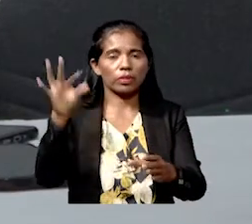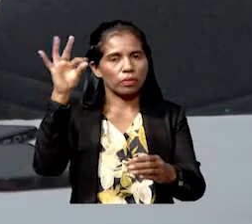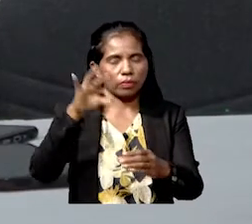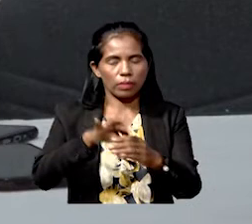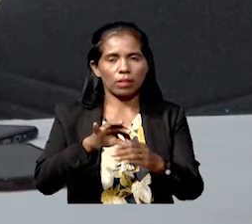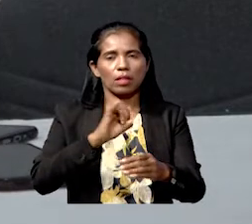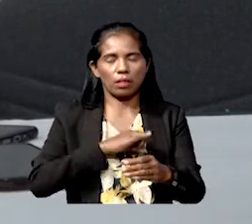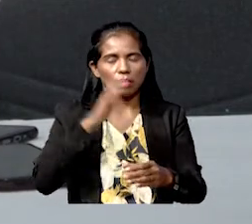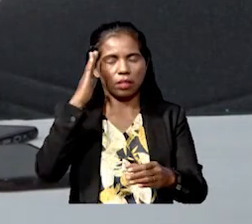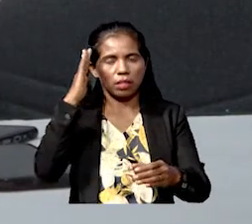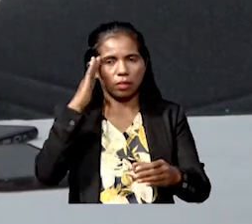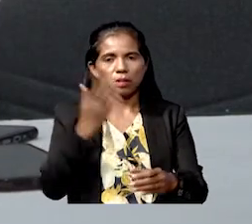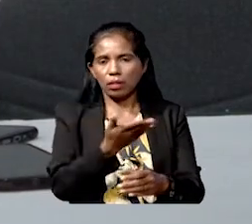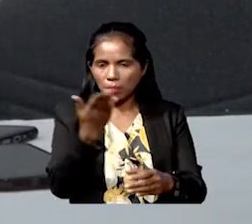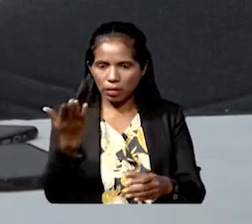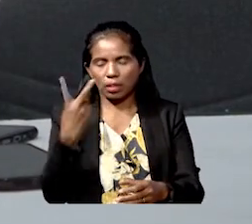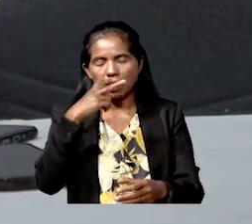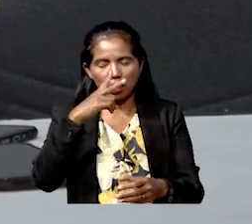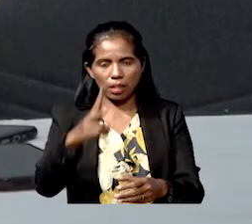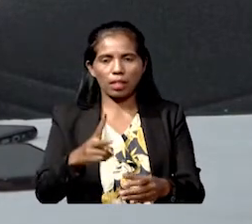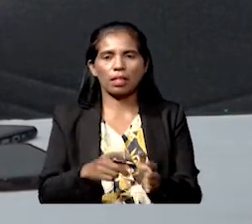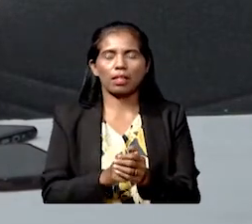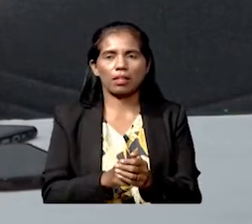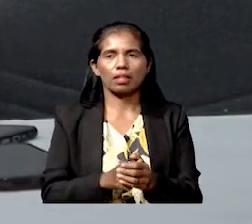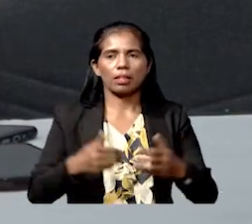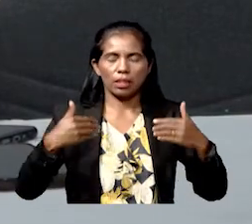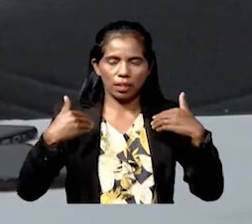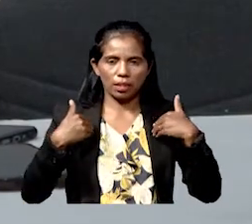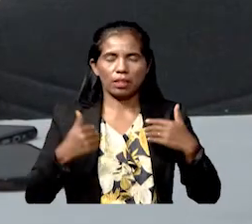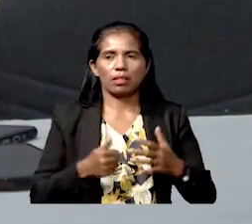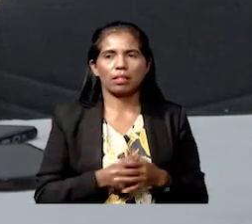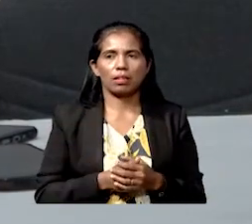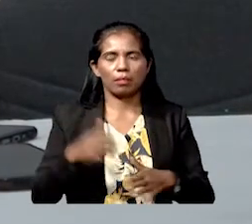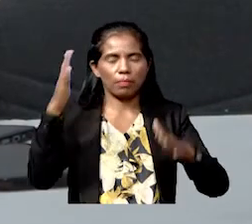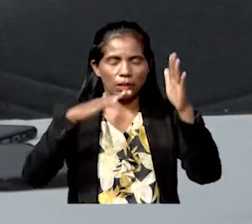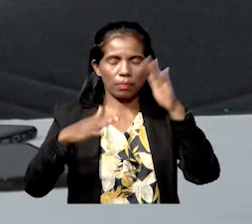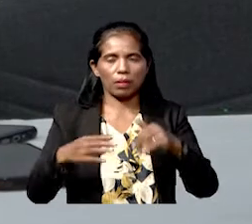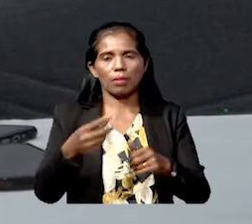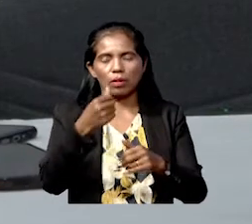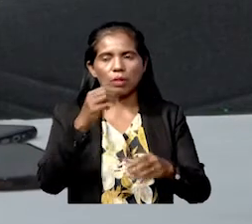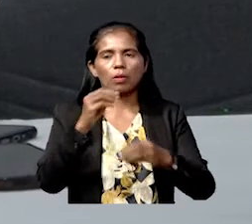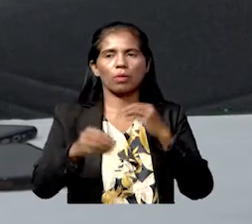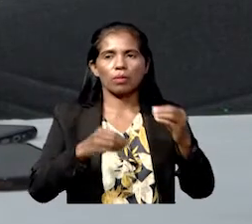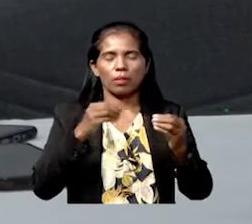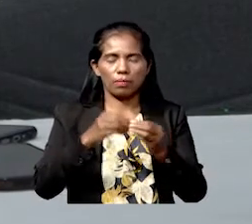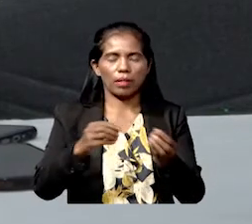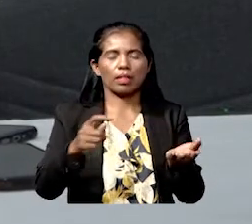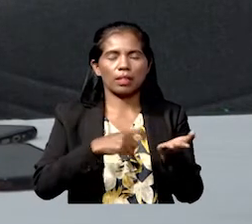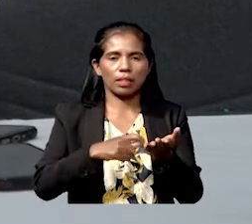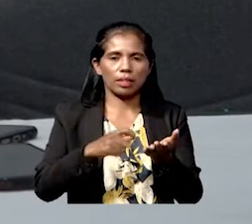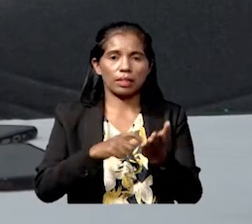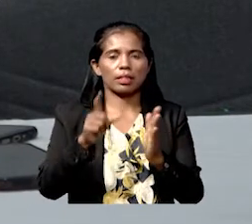publiko ita bo se rasik mos acompanha no assiste kataka iha maka problema toan kona ba questão logística, né, questão